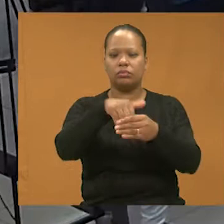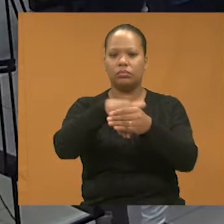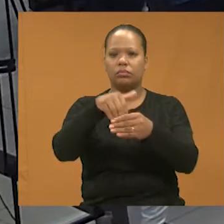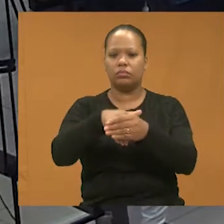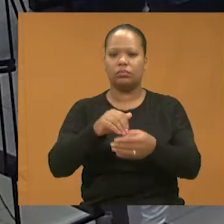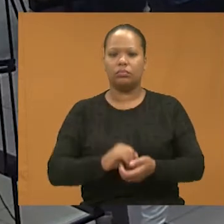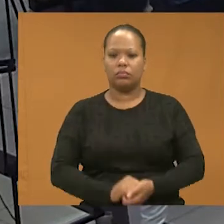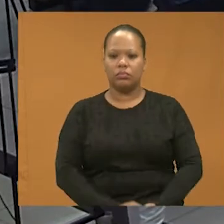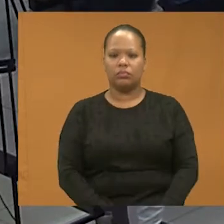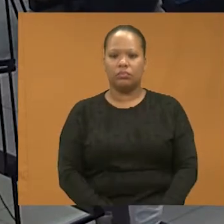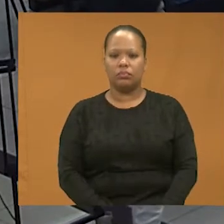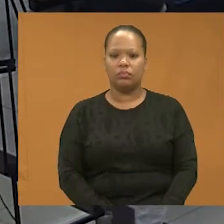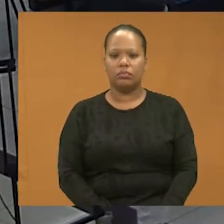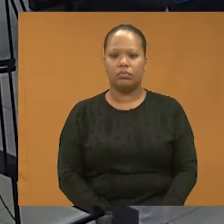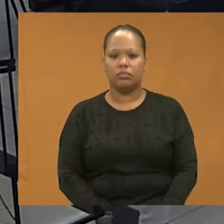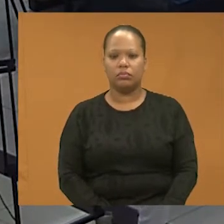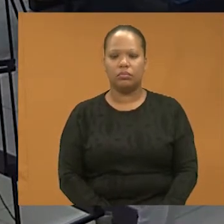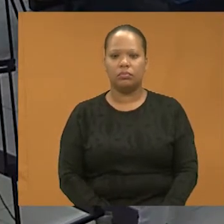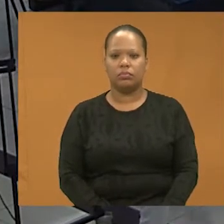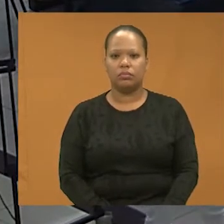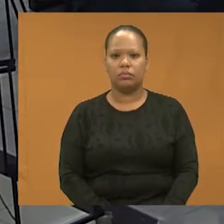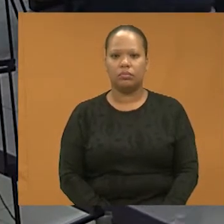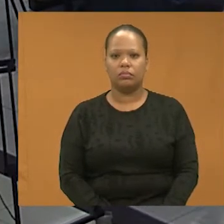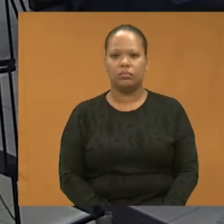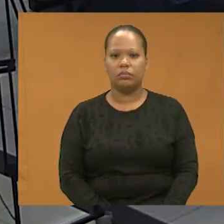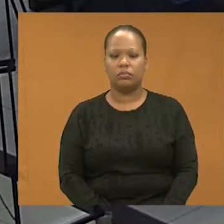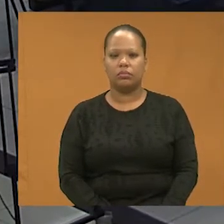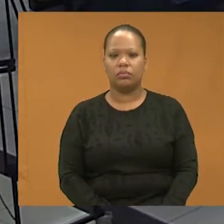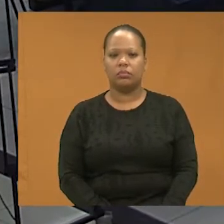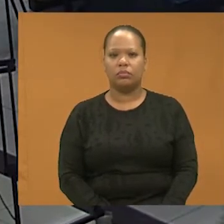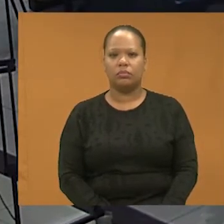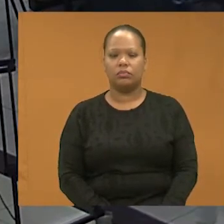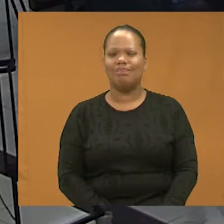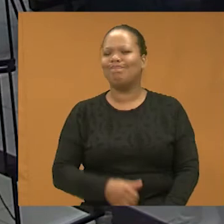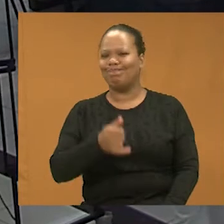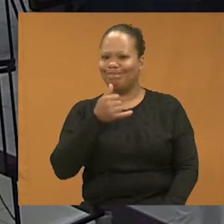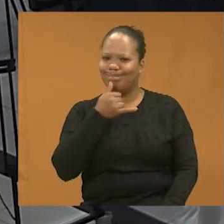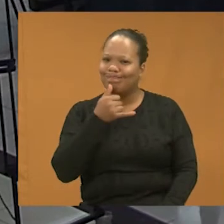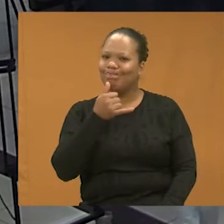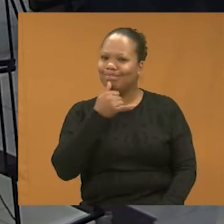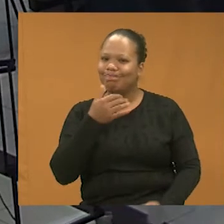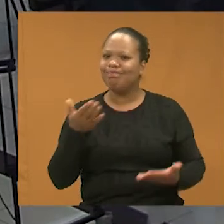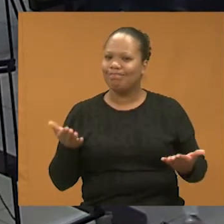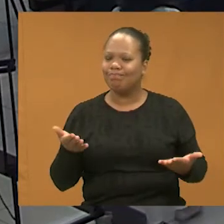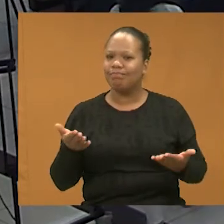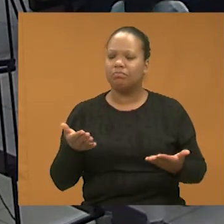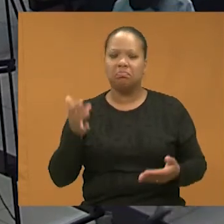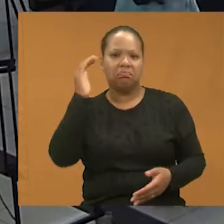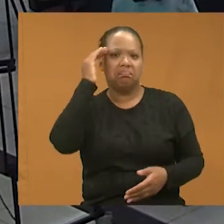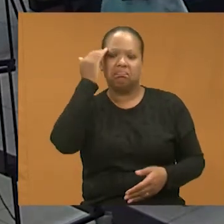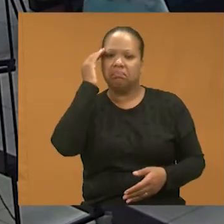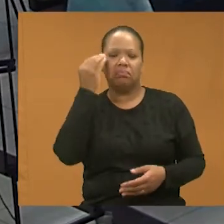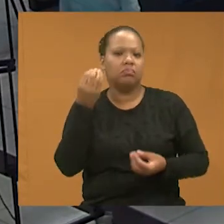presidente, eu trago à tona aqui uma situação que realmente é lamentável. Tá? Eu não entendo como é